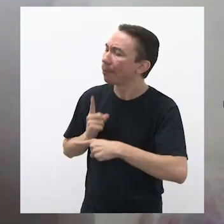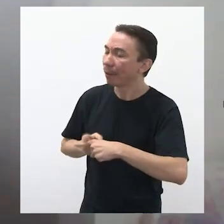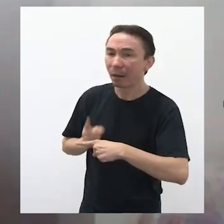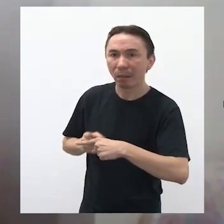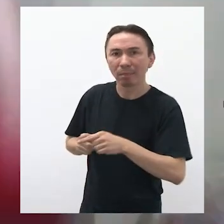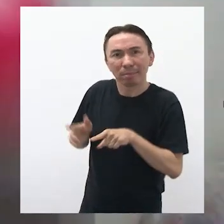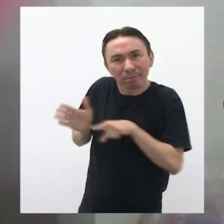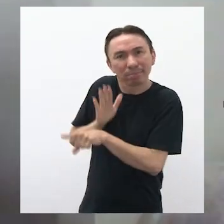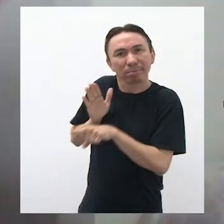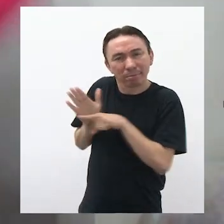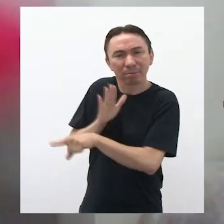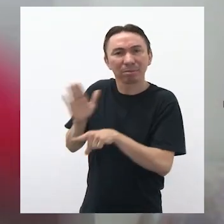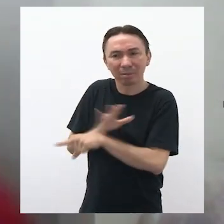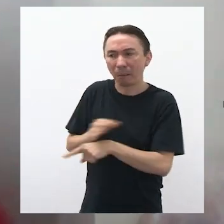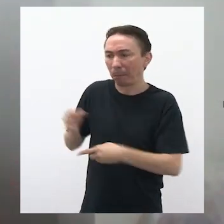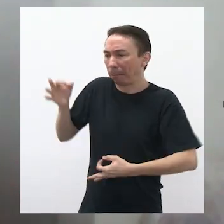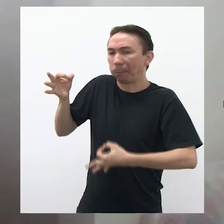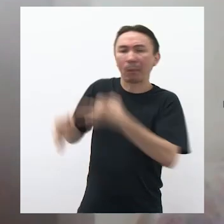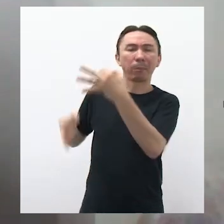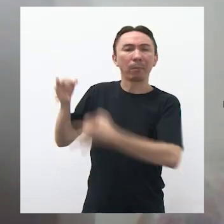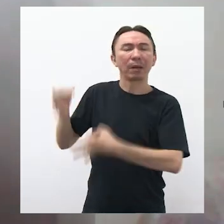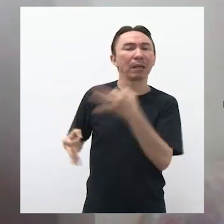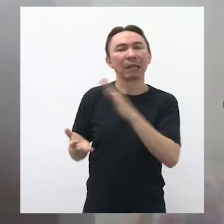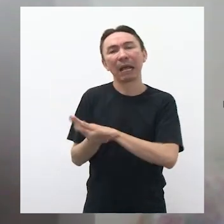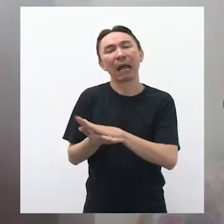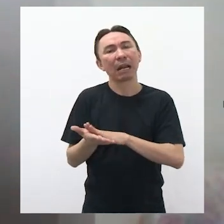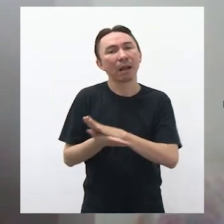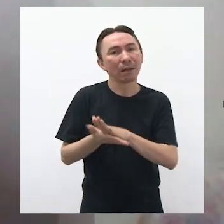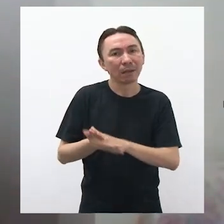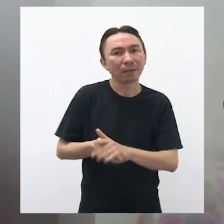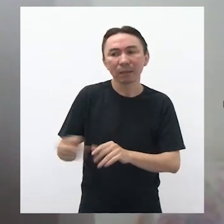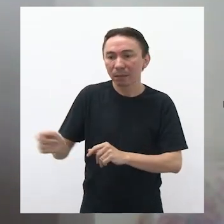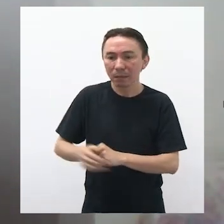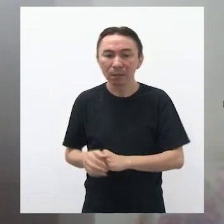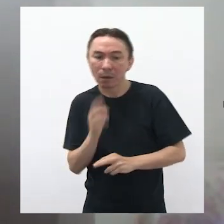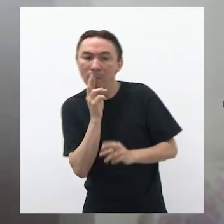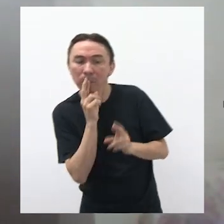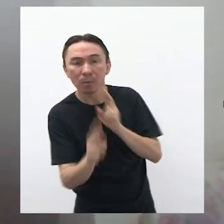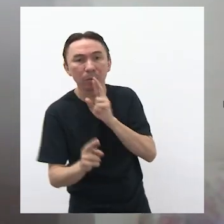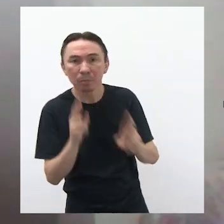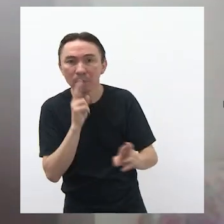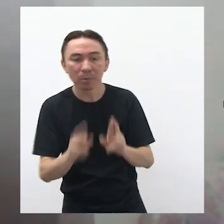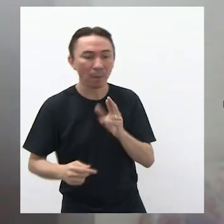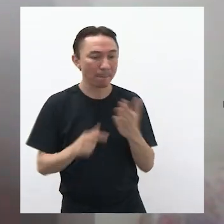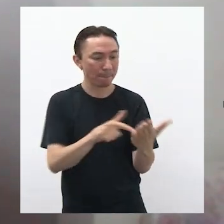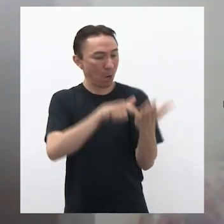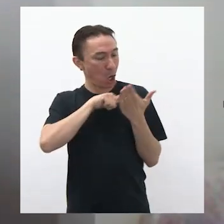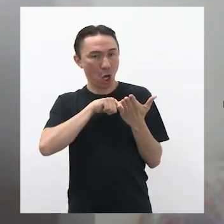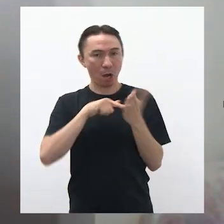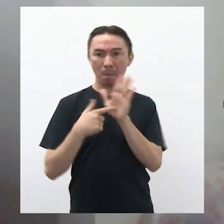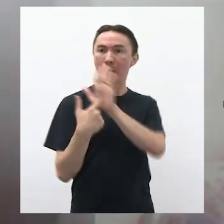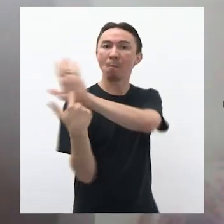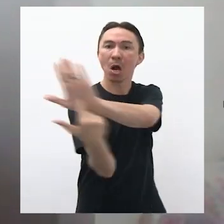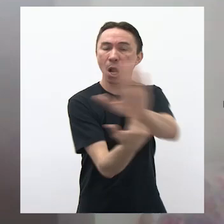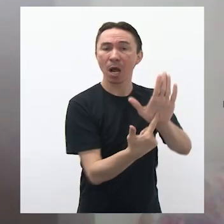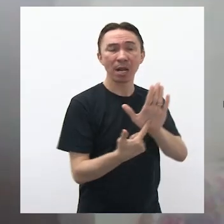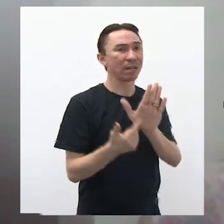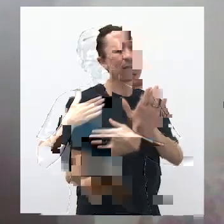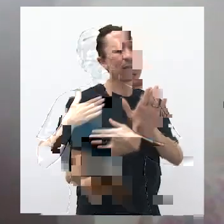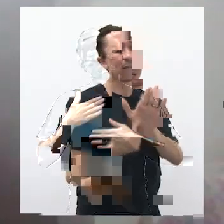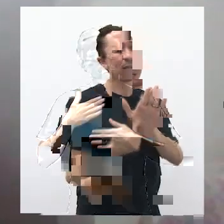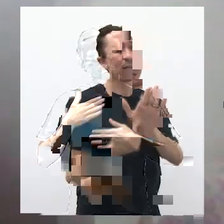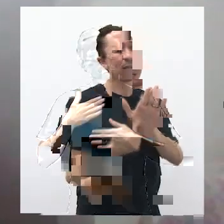gente não é exposto esse resultado, não traz esse resultado individual, então não tem uma exposição